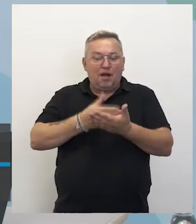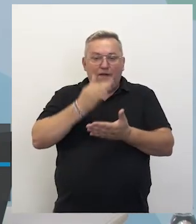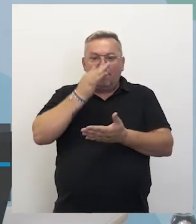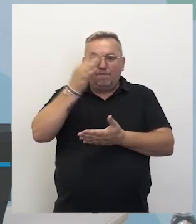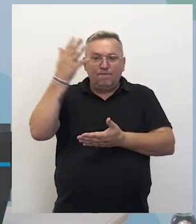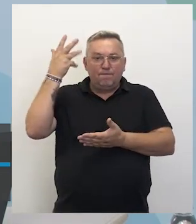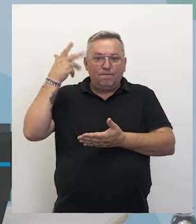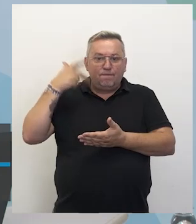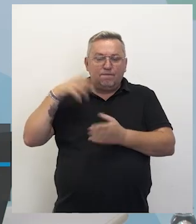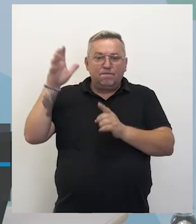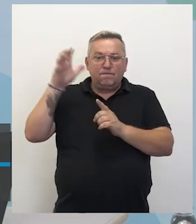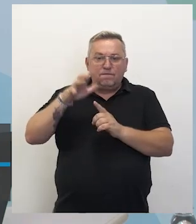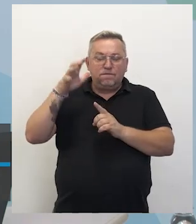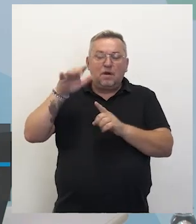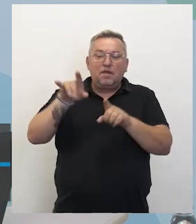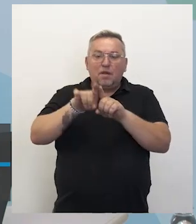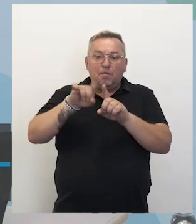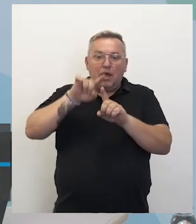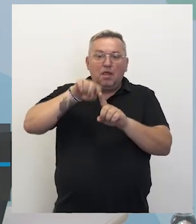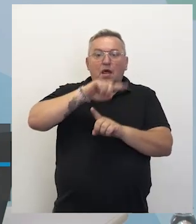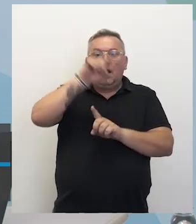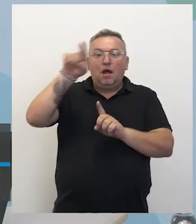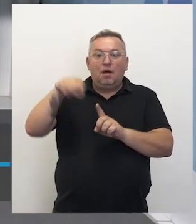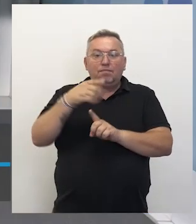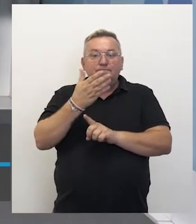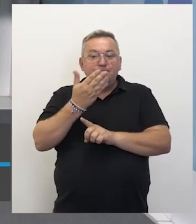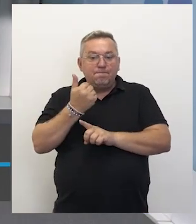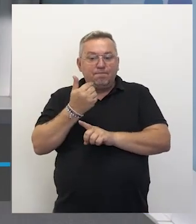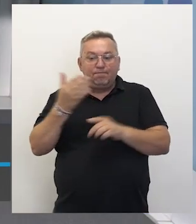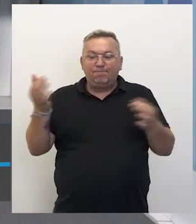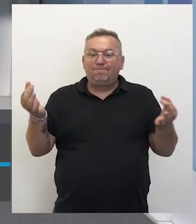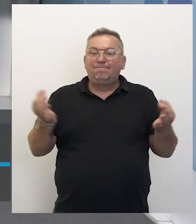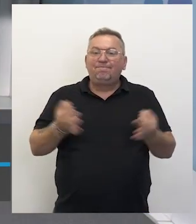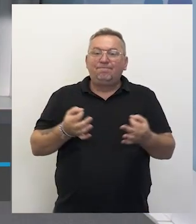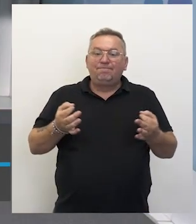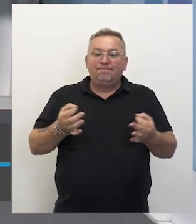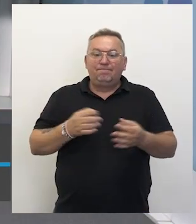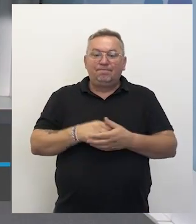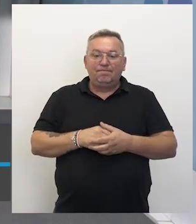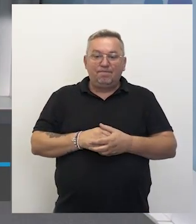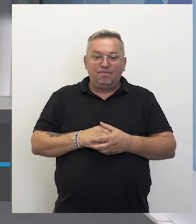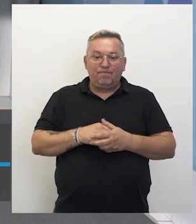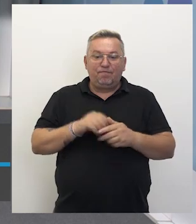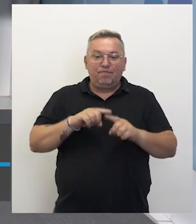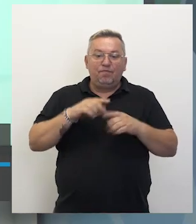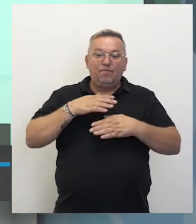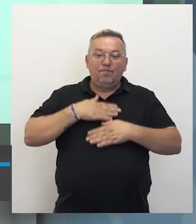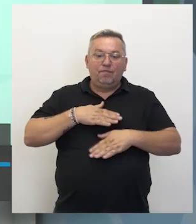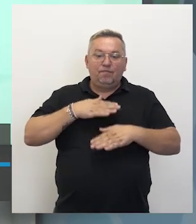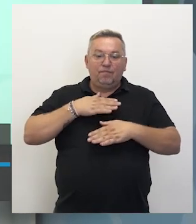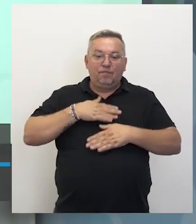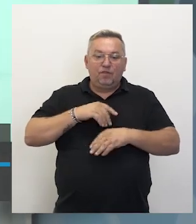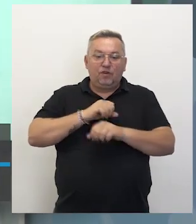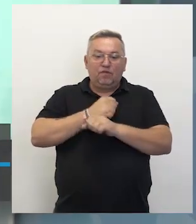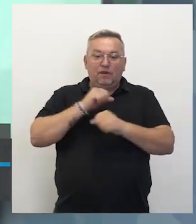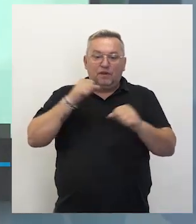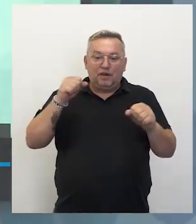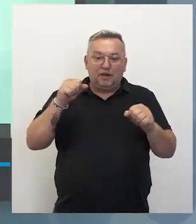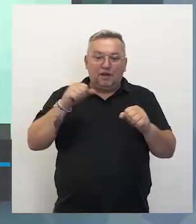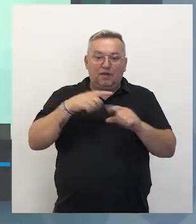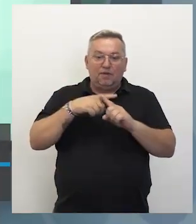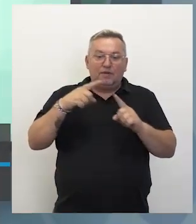afeta no clima e cadeia alimentar. Perfeito, maravilhoso. Gente, para dar uma acalmada aqui, que eu fiquei estressado, quando falo de meio ambiente,